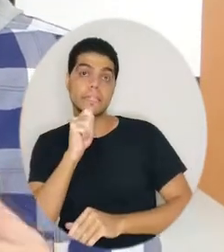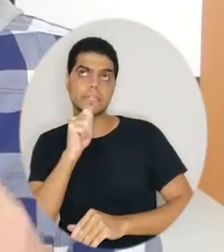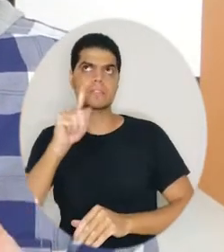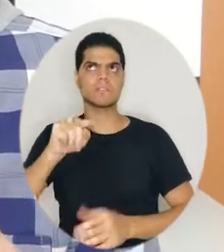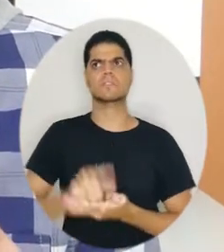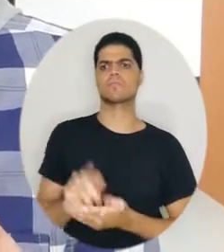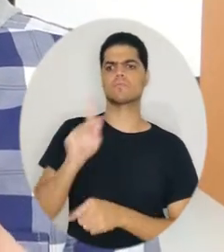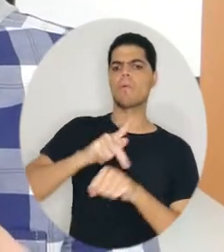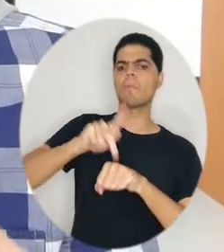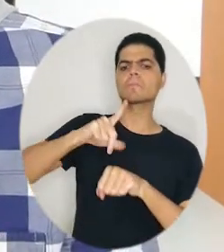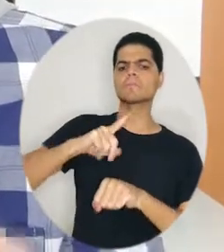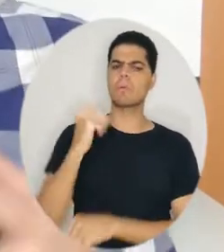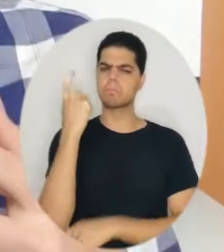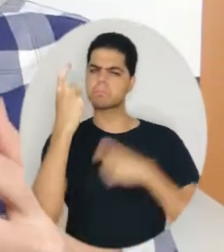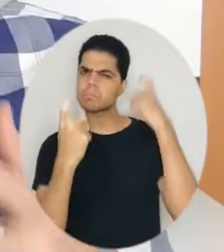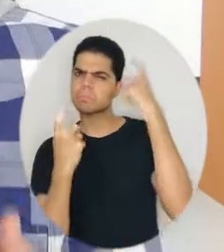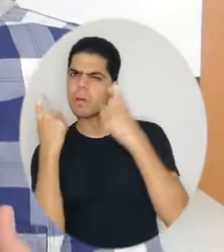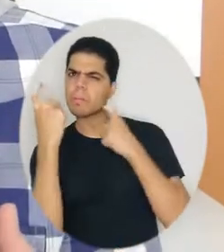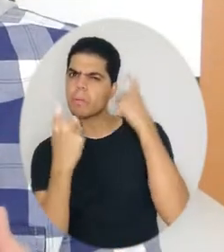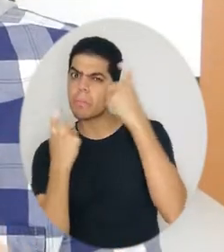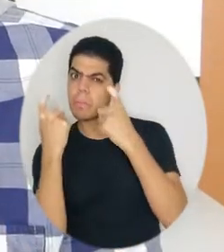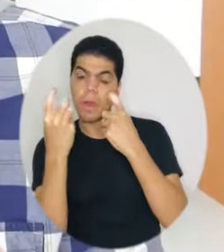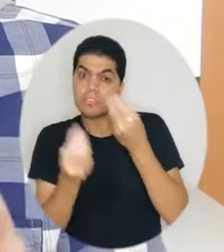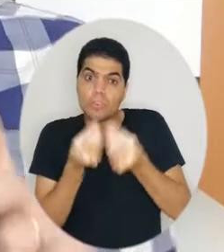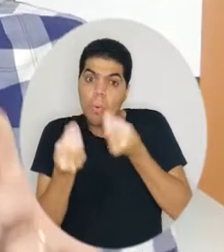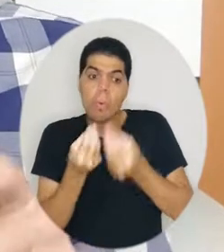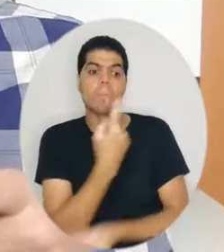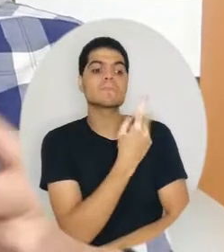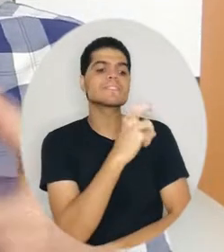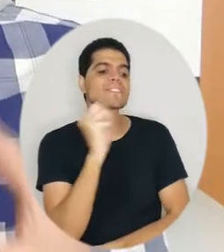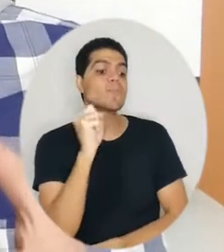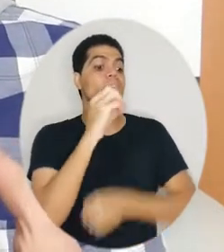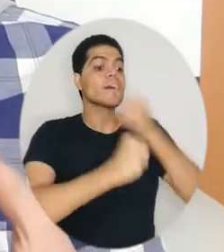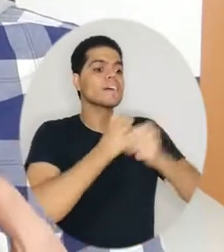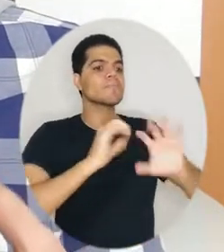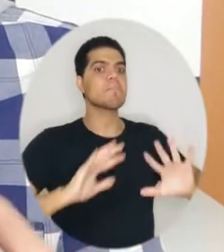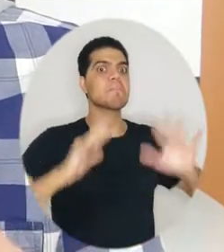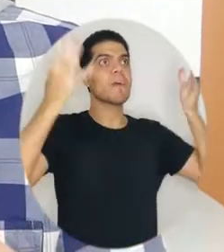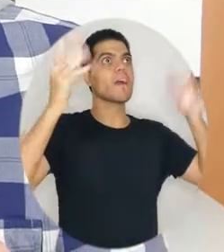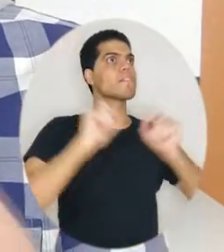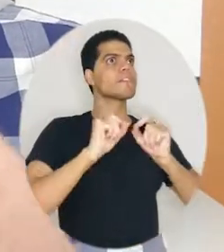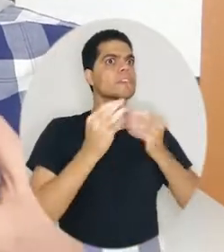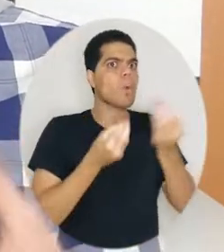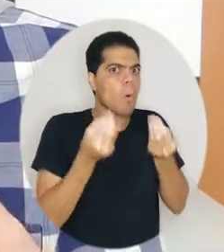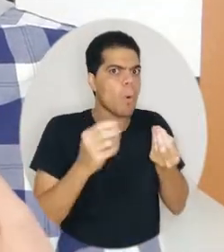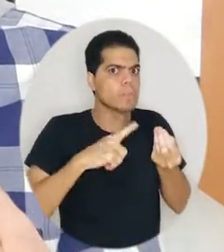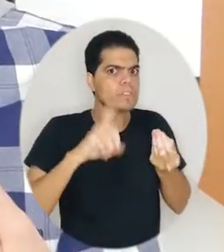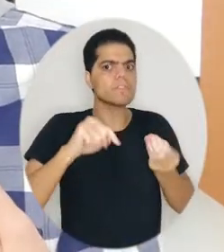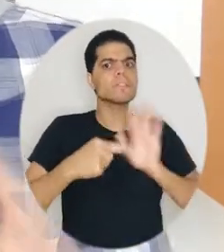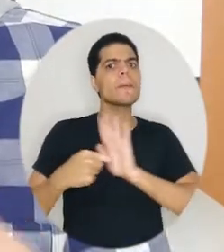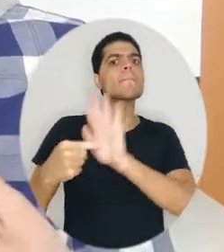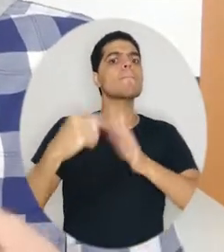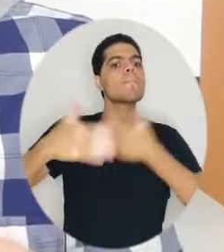preocupar com essa festa de 150 anos em como ela seria feita e como a memória da Independência seria